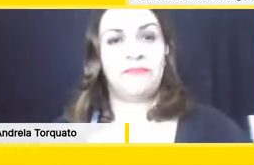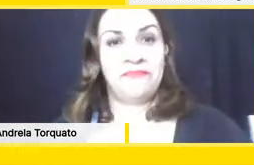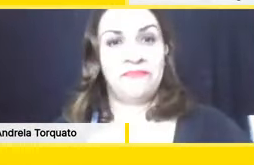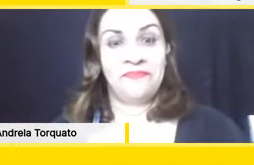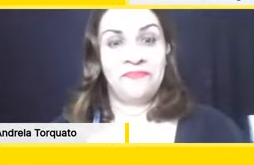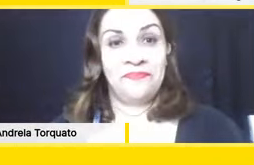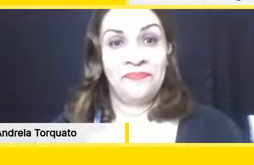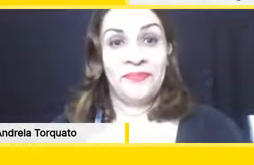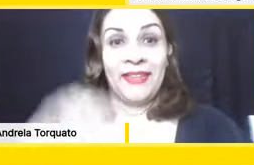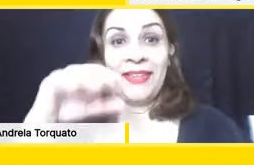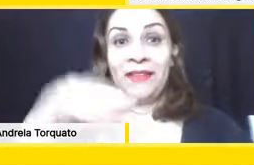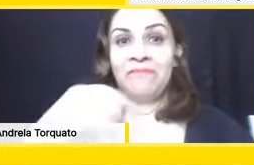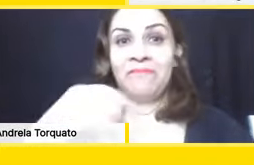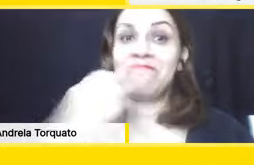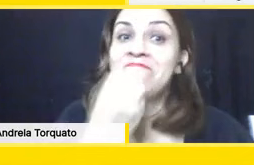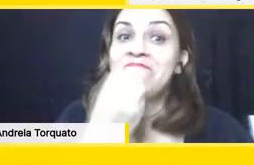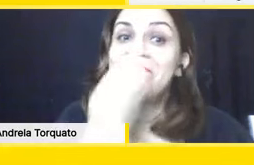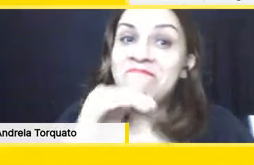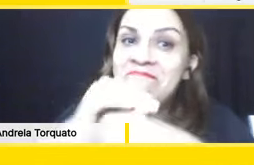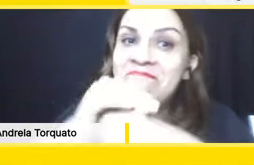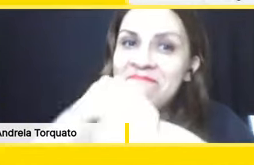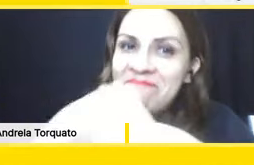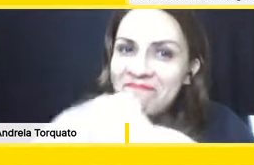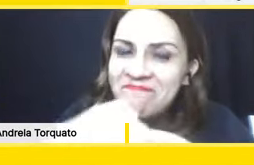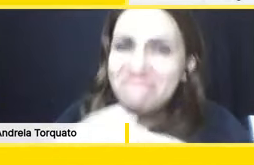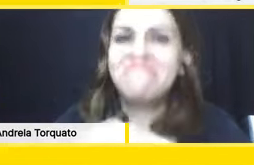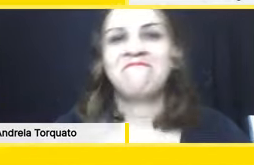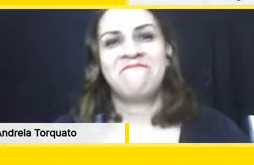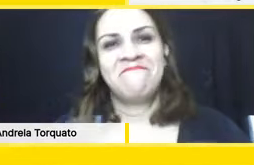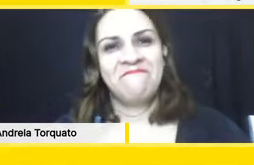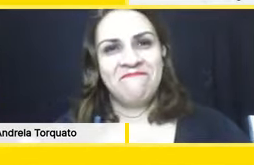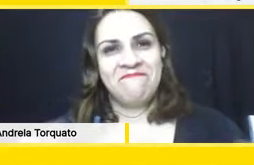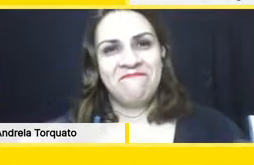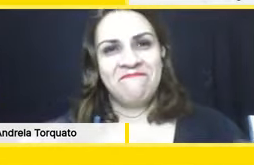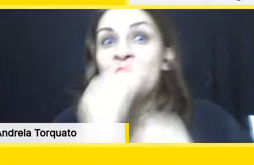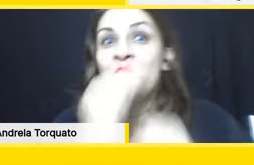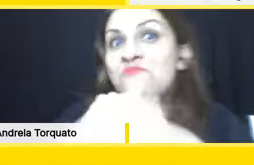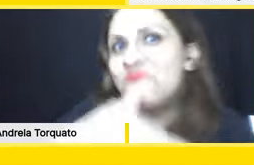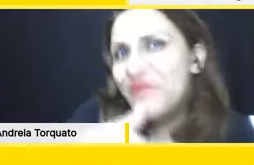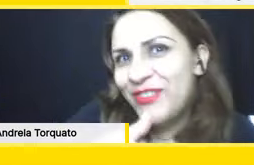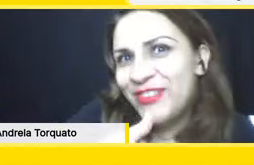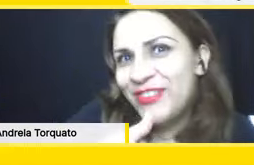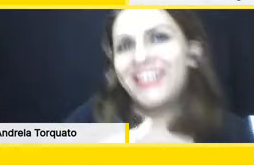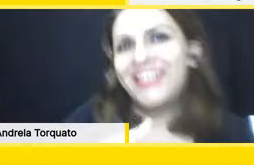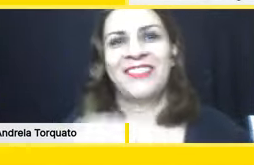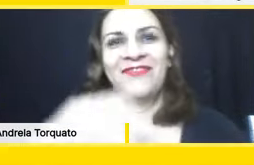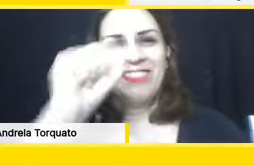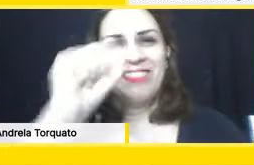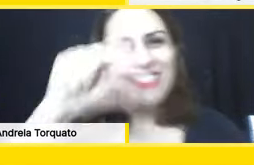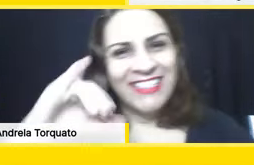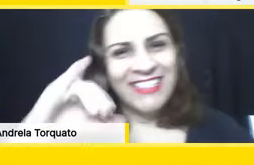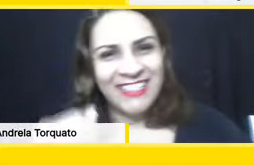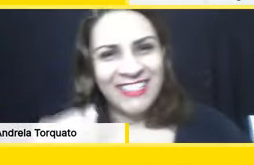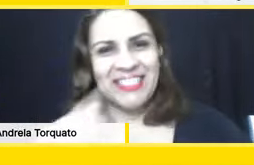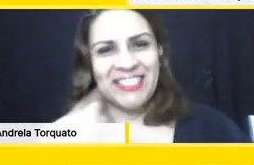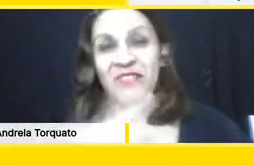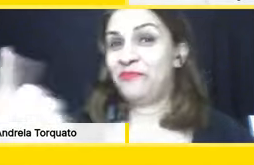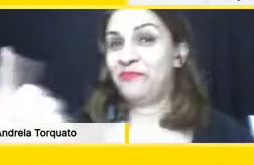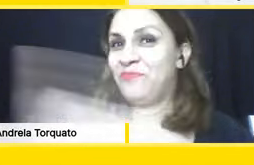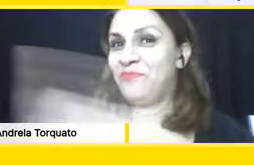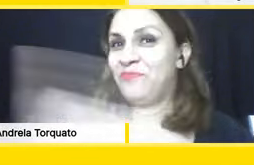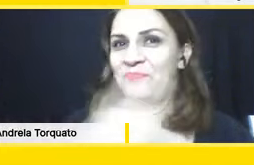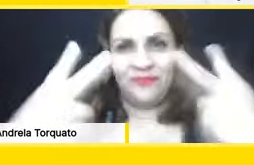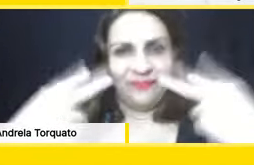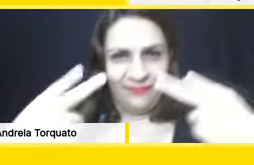Edilson, primeiro, boa noite, né? Boa noite, Edilson, boa noite a Andrea Torquato e a todos aqueles que